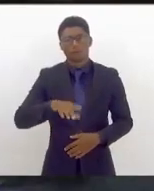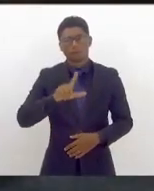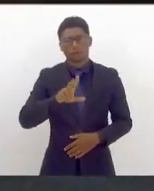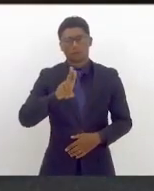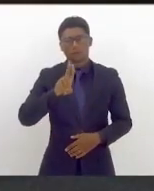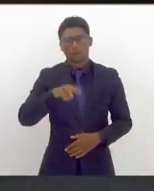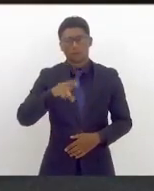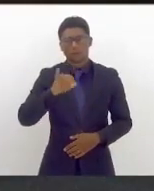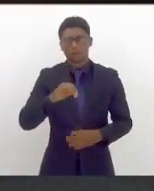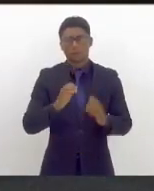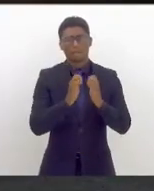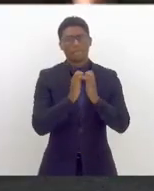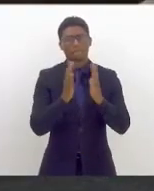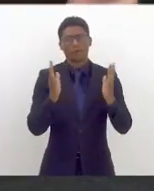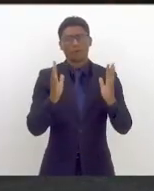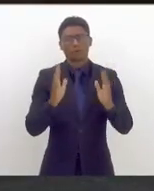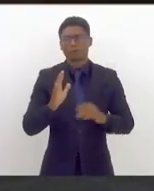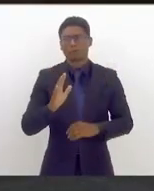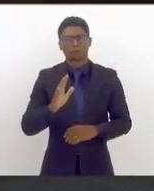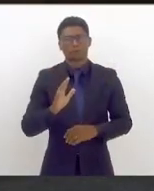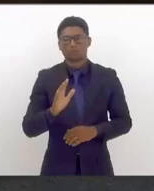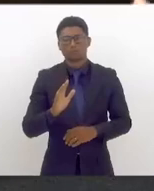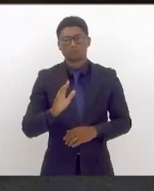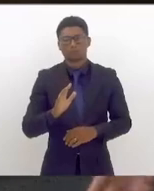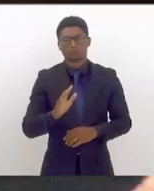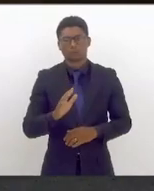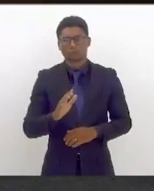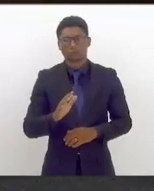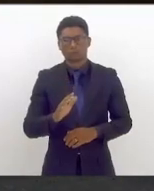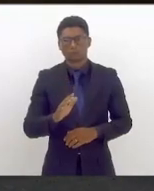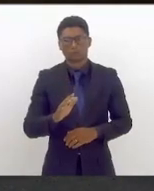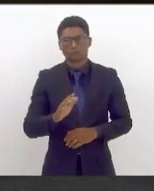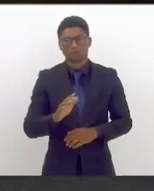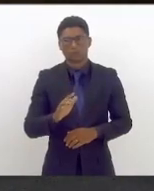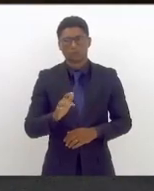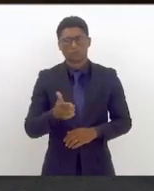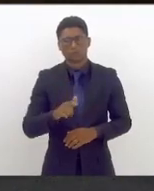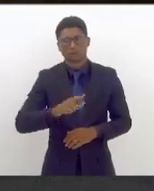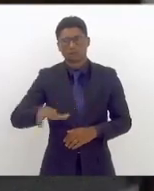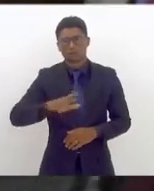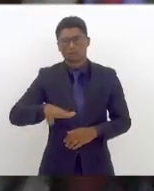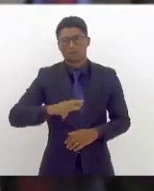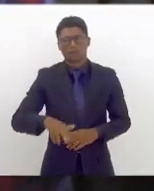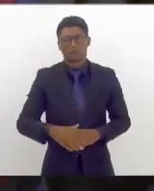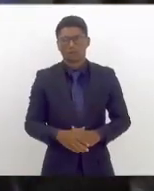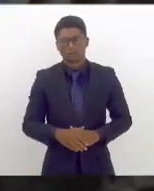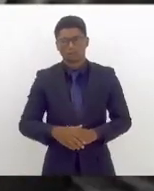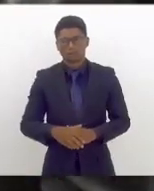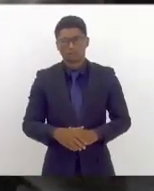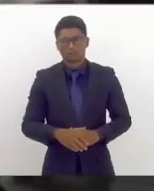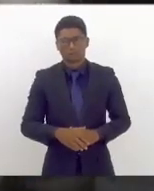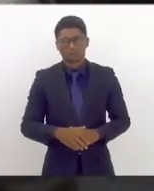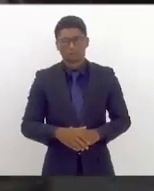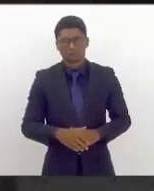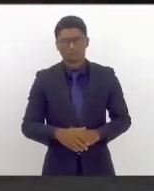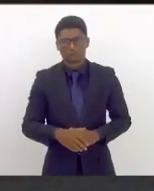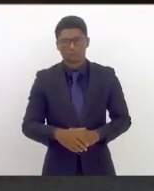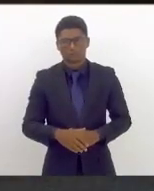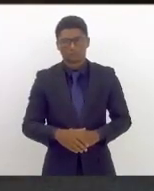propriamente dito que é o objeto não é o lago é onde também não é o lago propriamente dito então eu não posso deixar a sessão